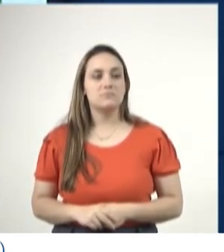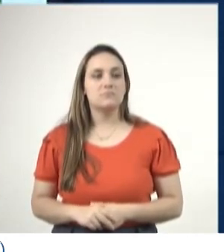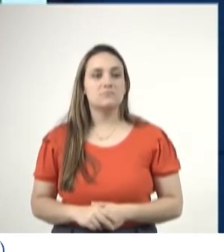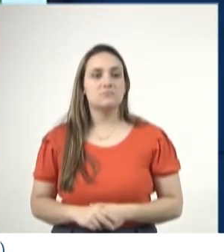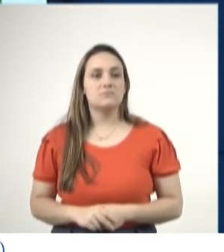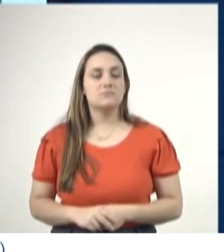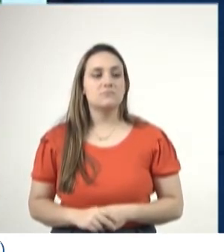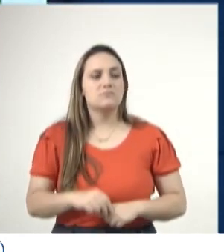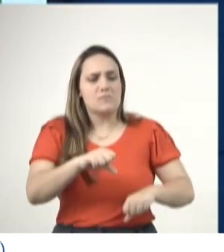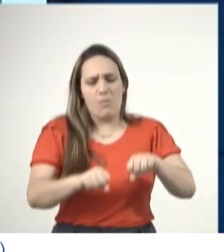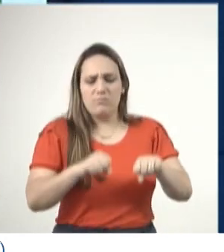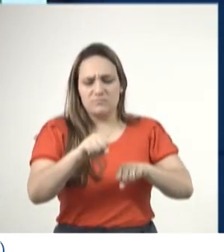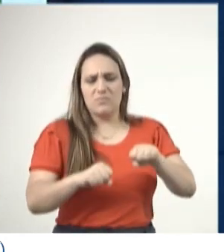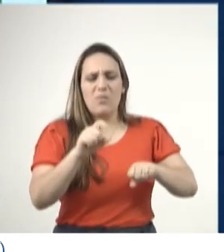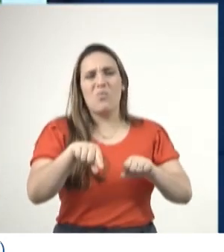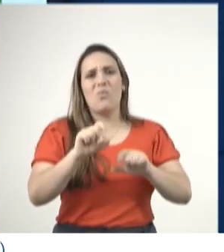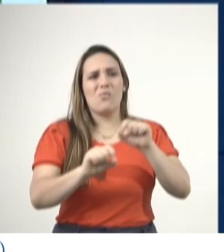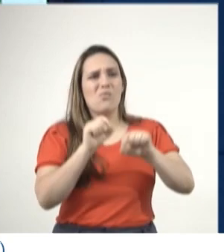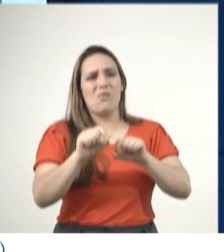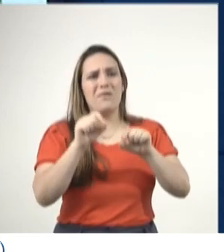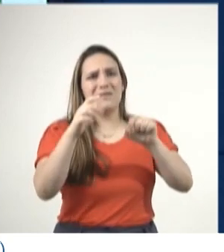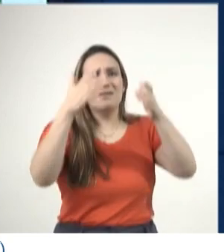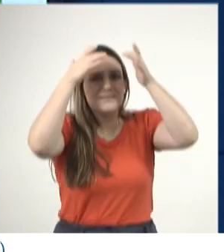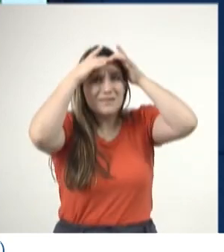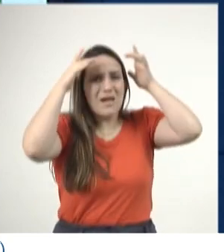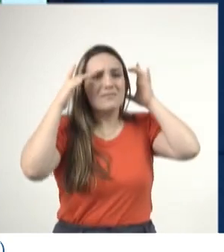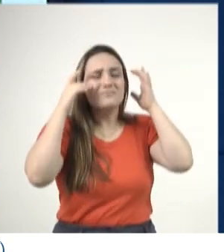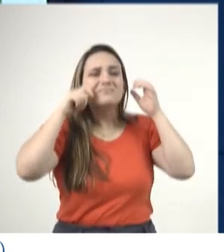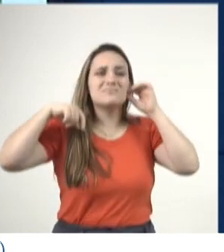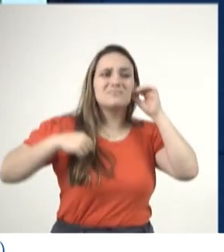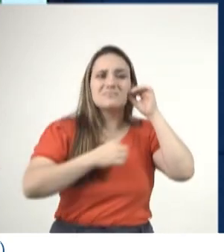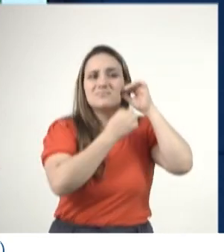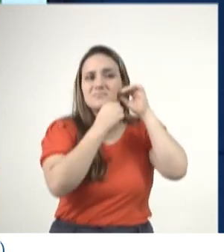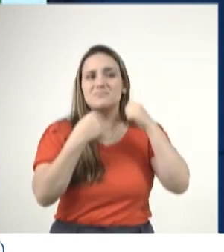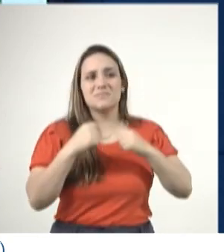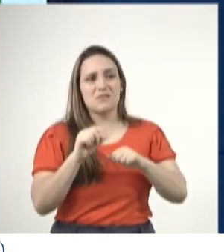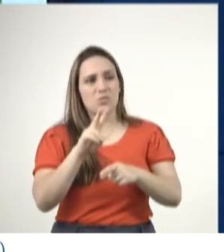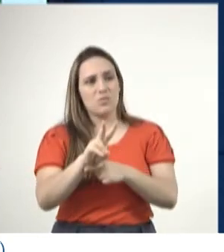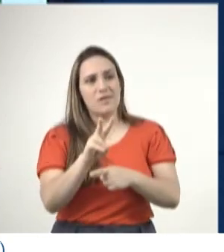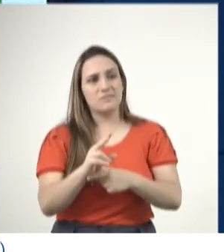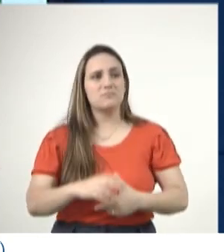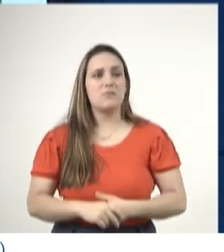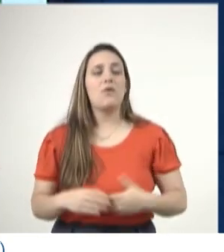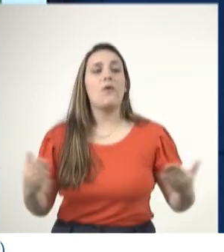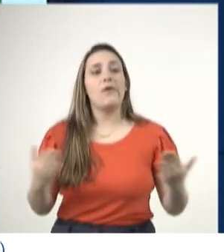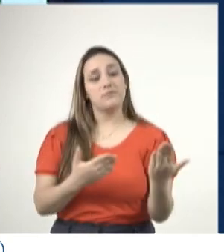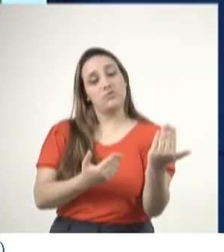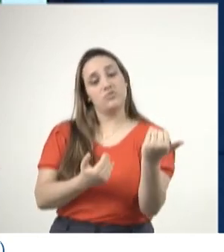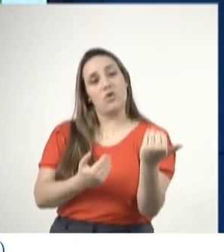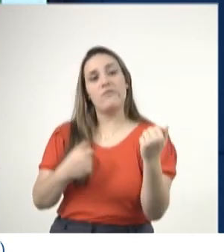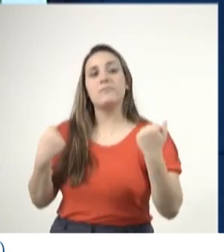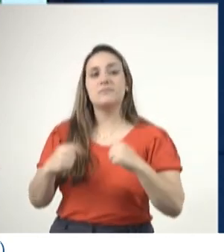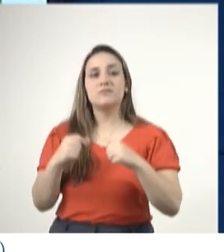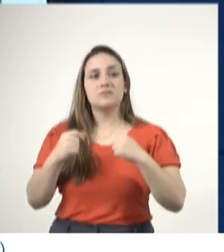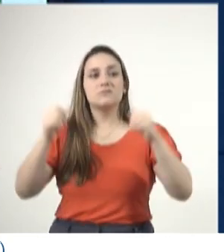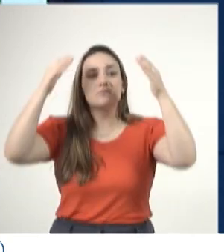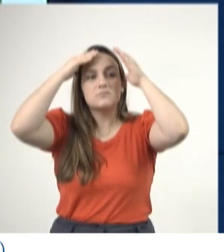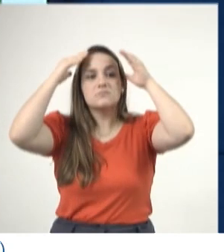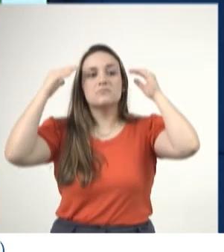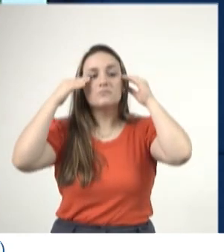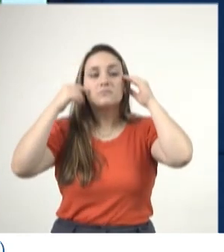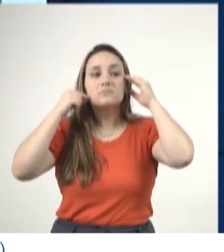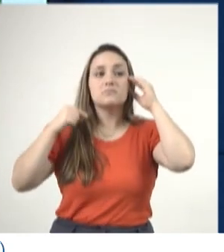com ciclistas. Então, é só um meio de... Vamos obrigar esses jovens a usar capacete. Quando eles